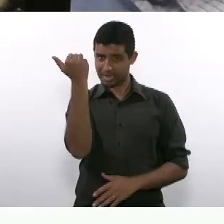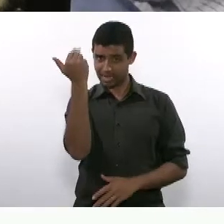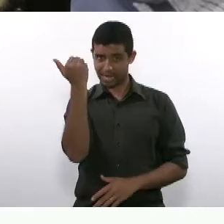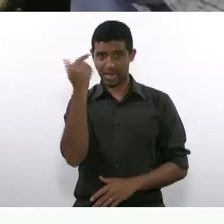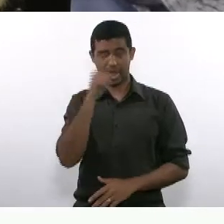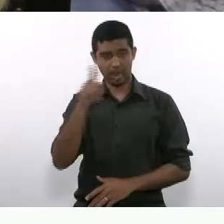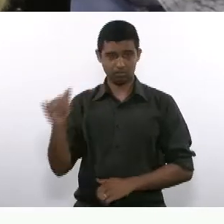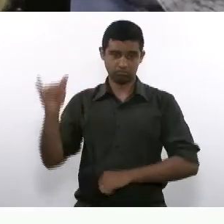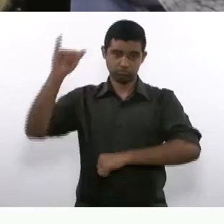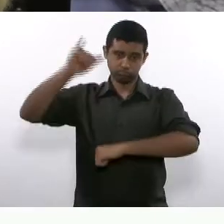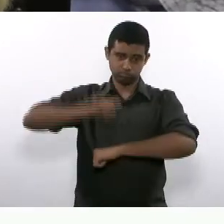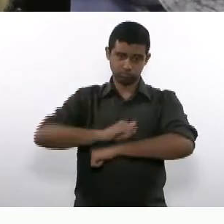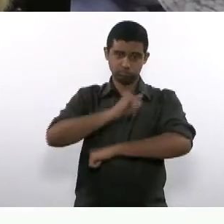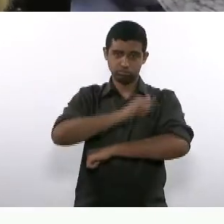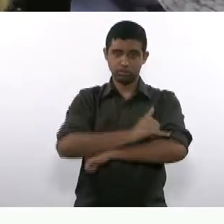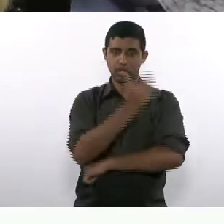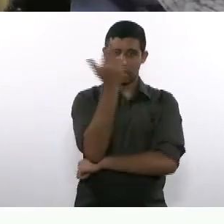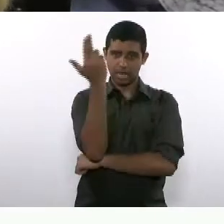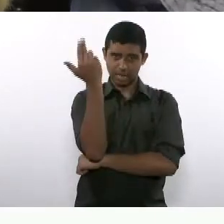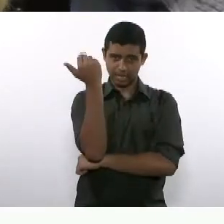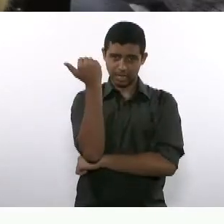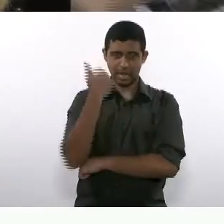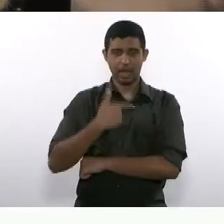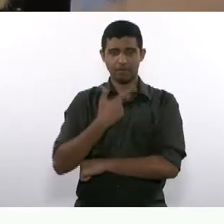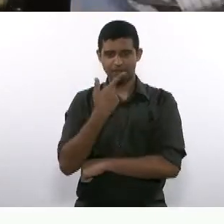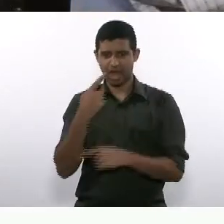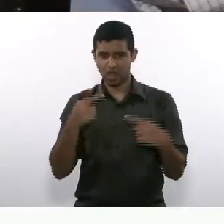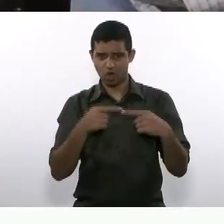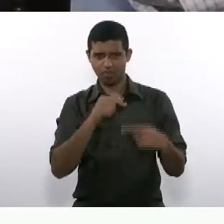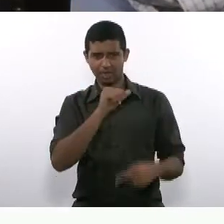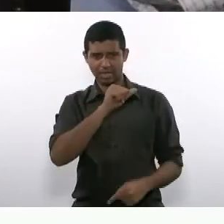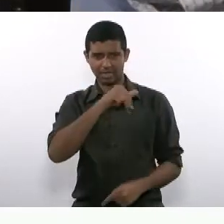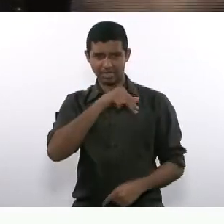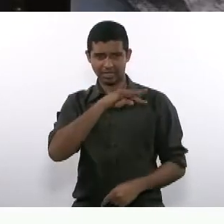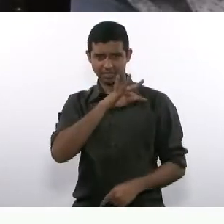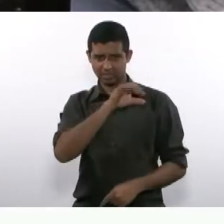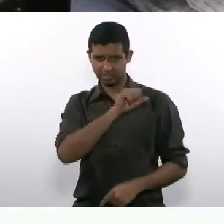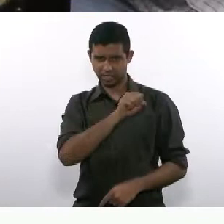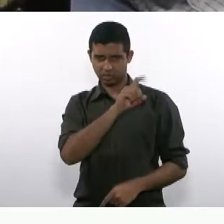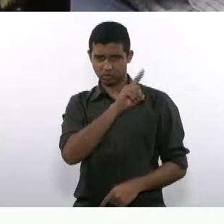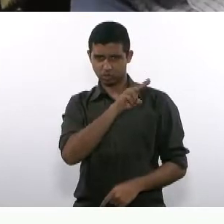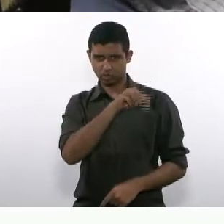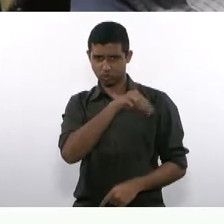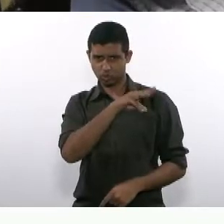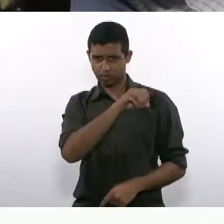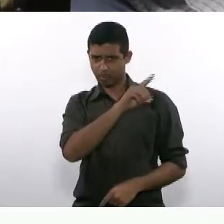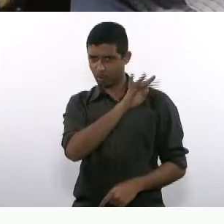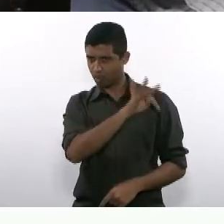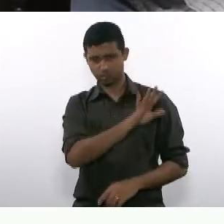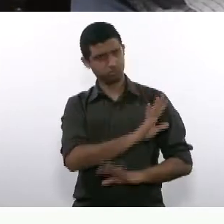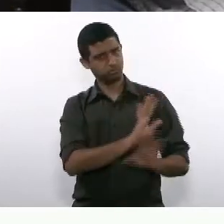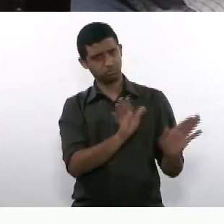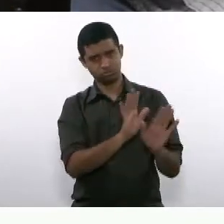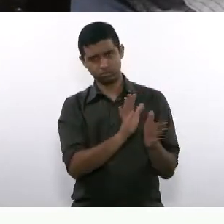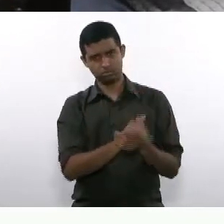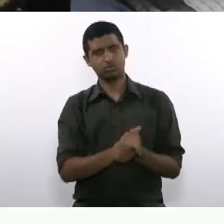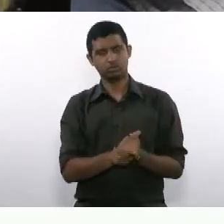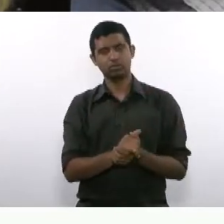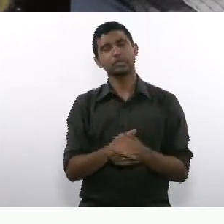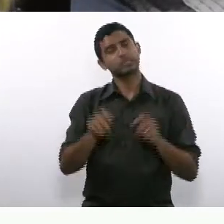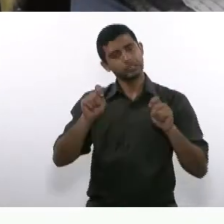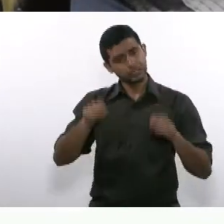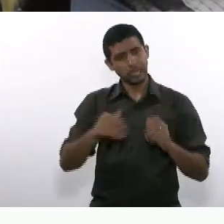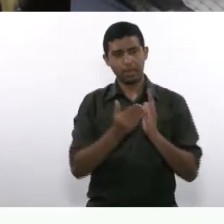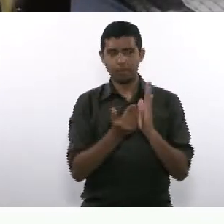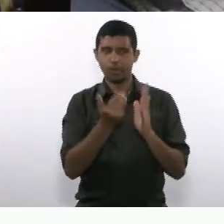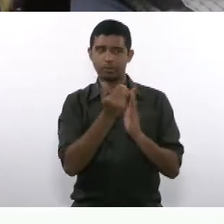serve para voos do Santos Dumont, já que já existe uma demanda ali, e a gente entende que pode até aumentar a alíquota no